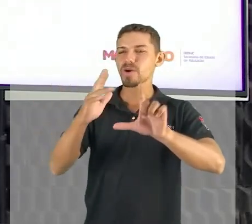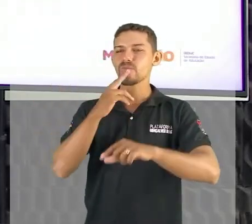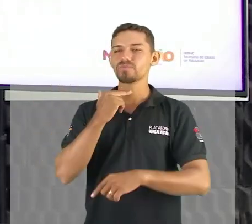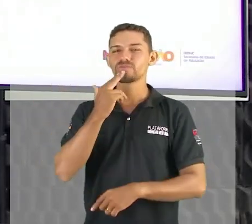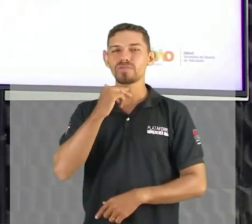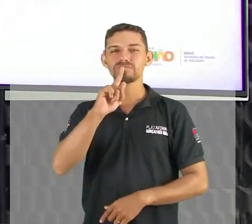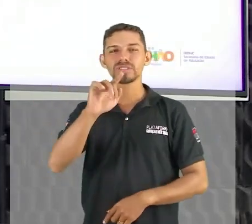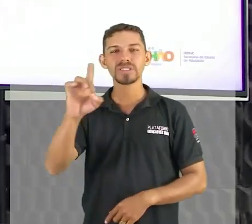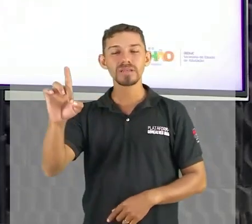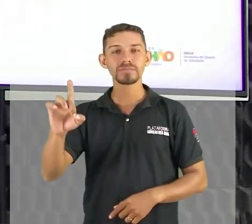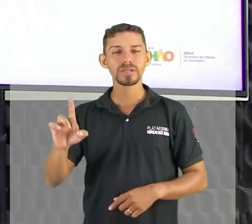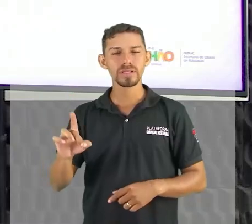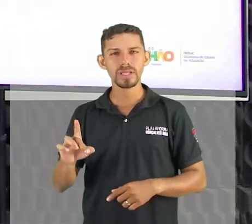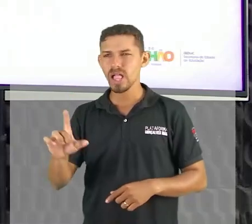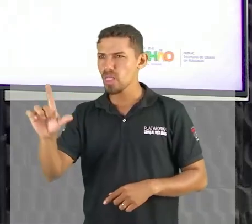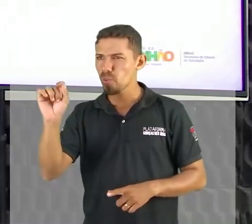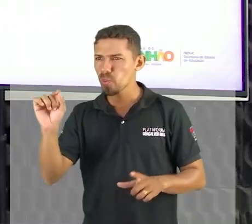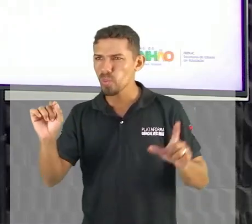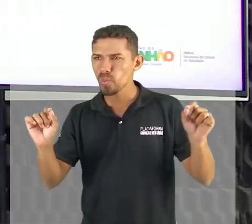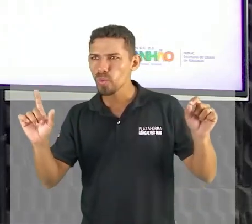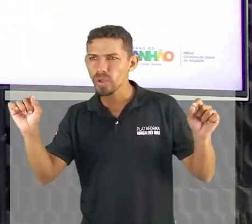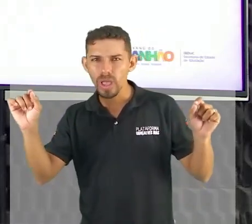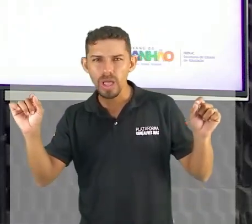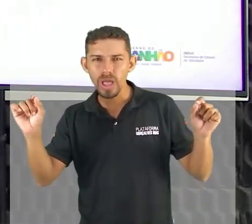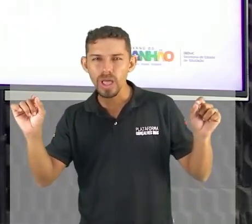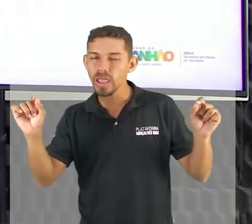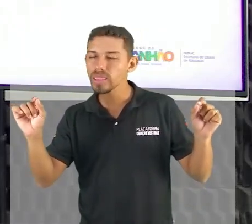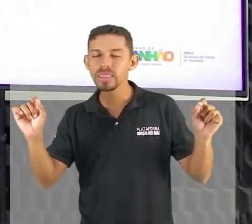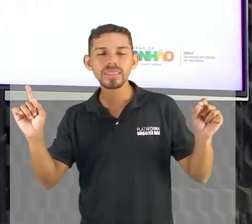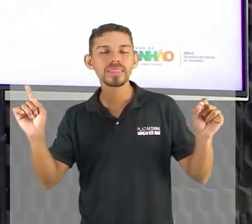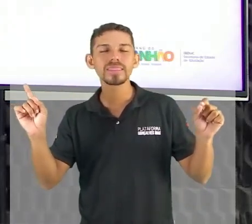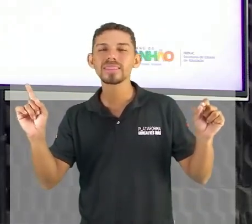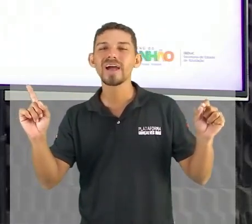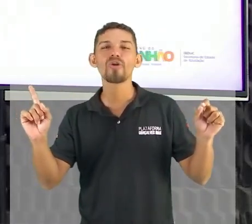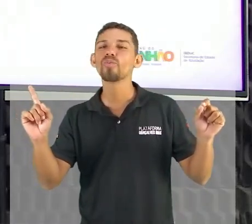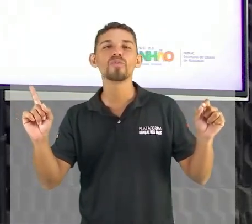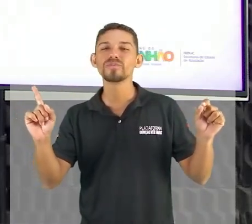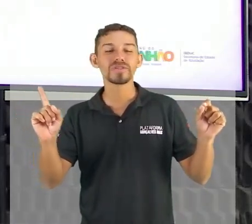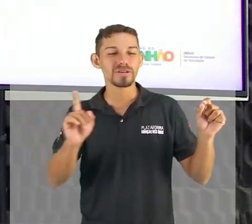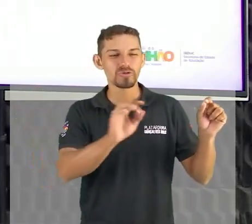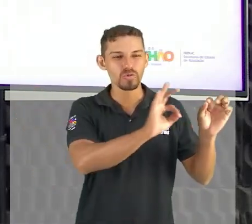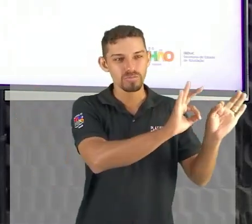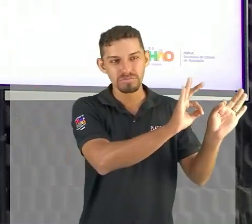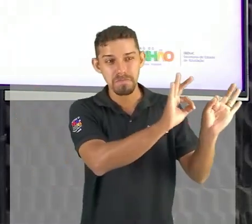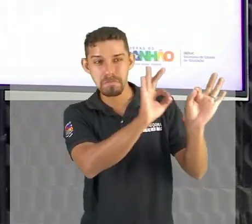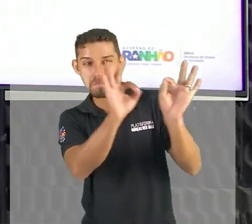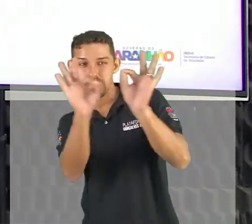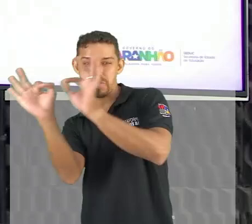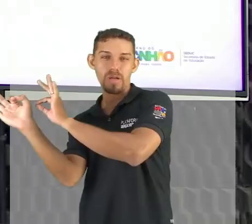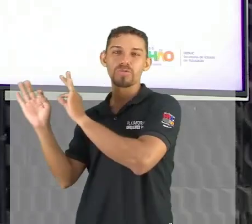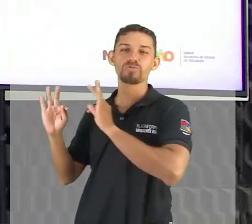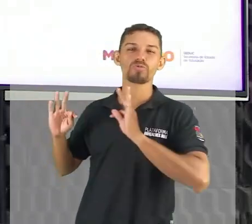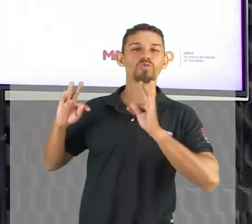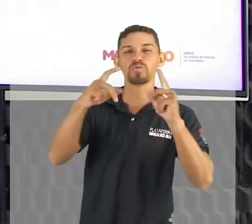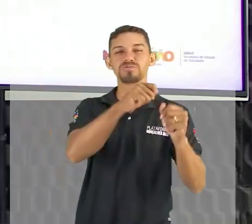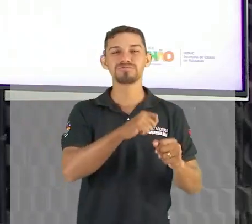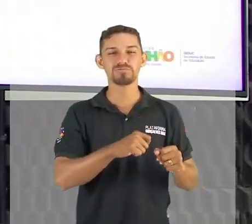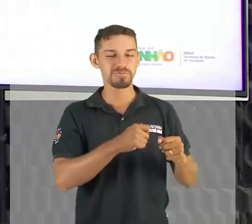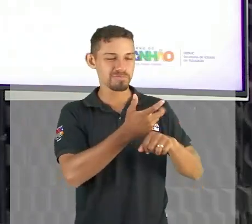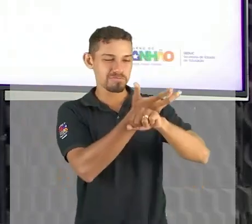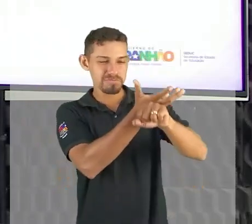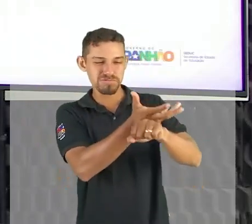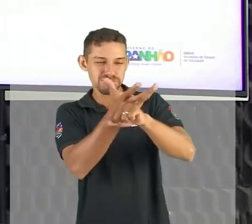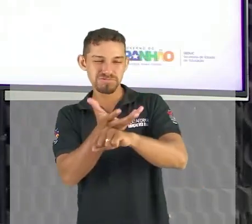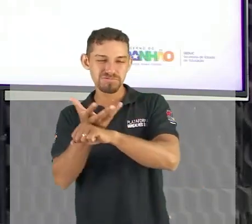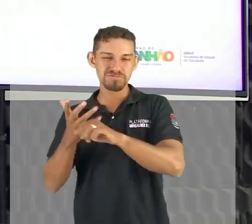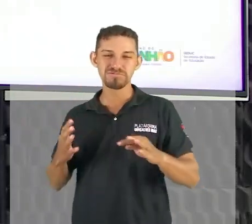você quer assistir como é que é escolher nada maratona tudo todas as disciplinas tá